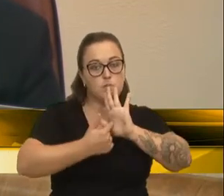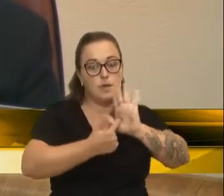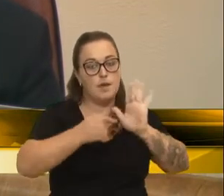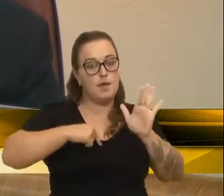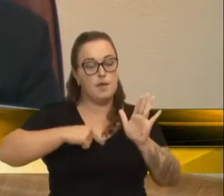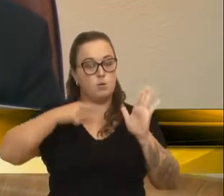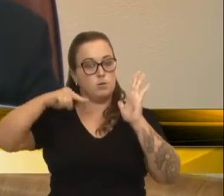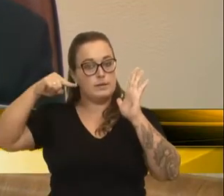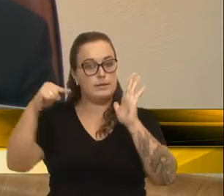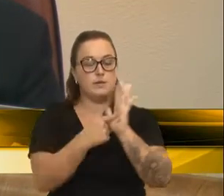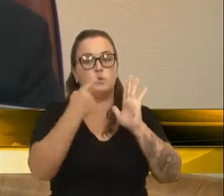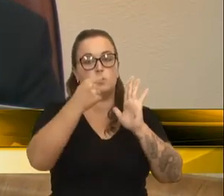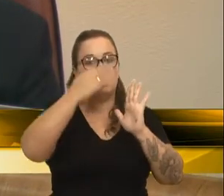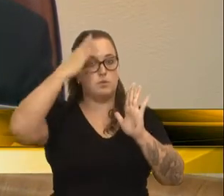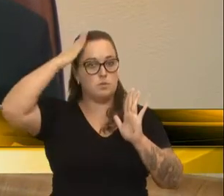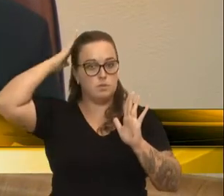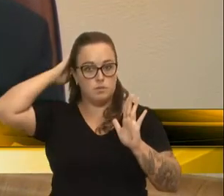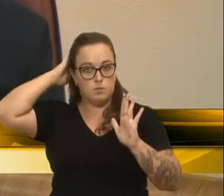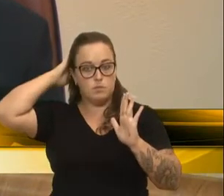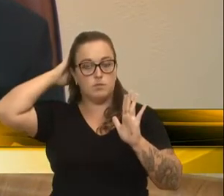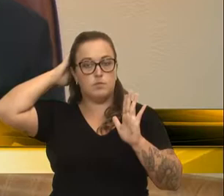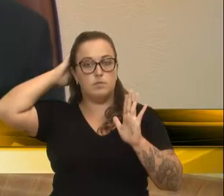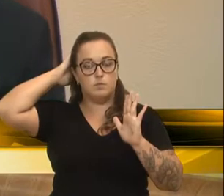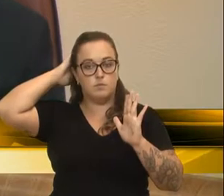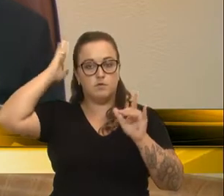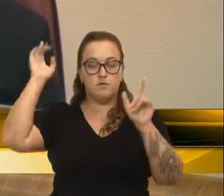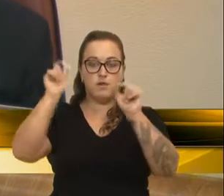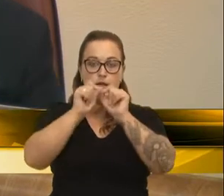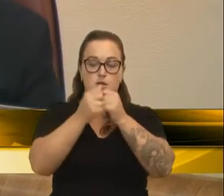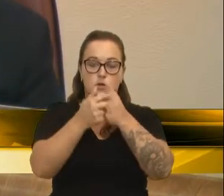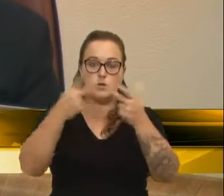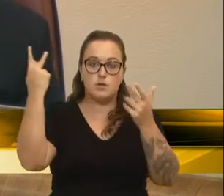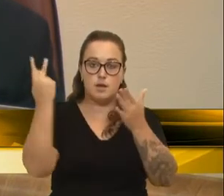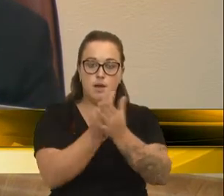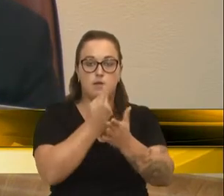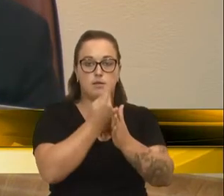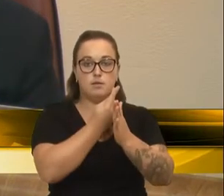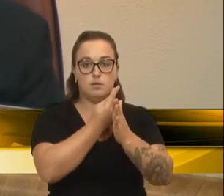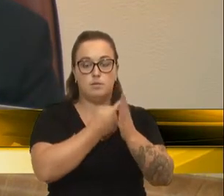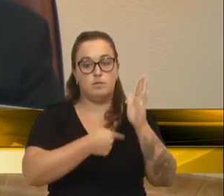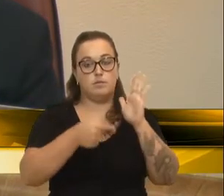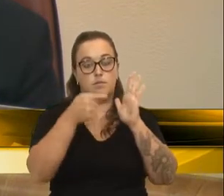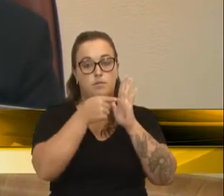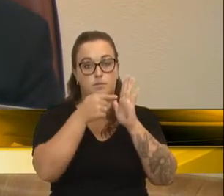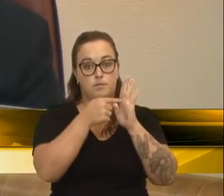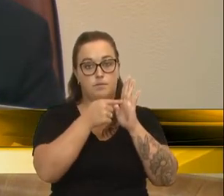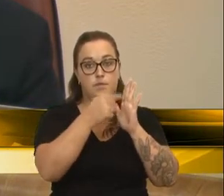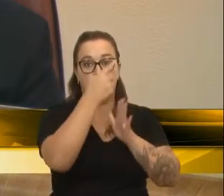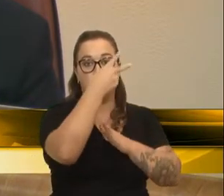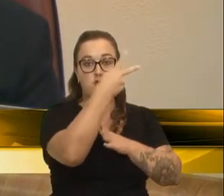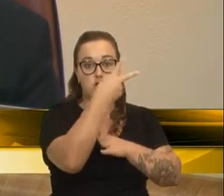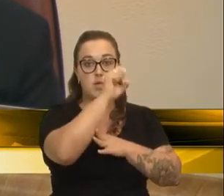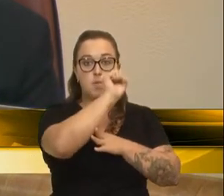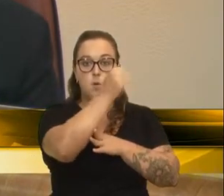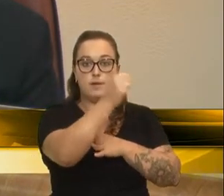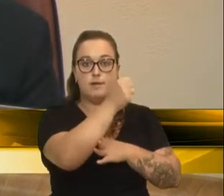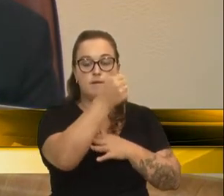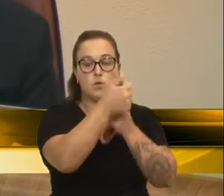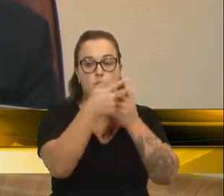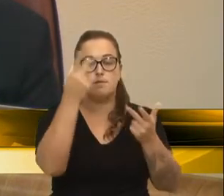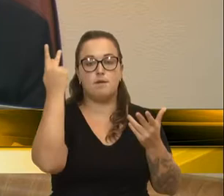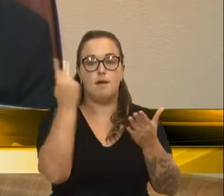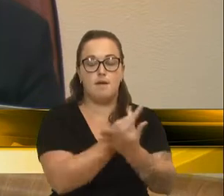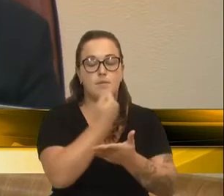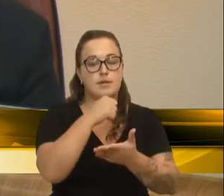municipal Daniel Antônio Guerra, por, em tese, cometer também esta seguinte, 28ª infração, que deve